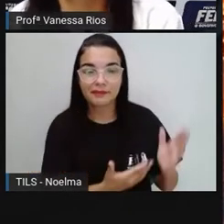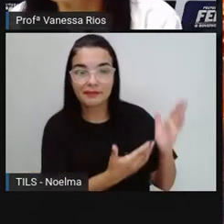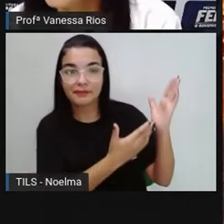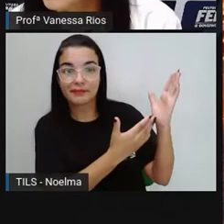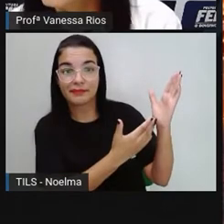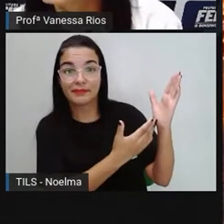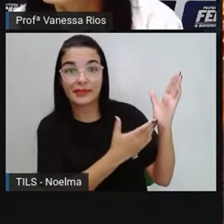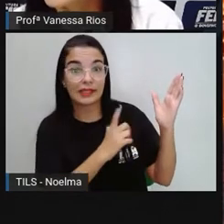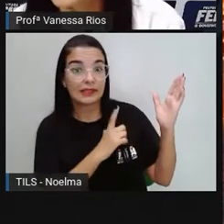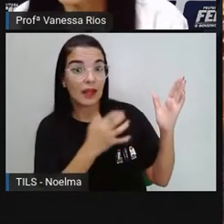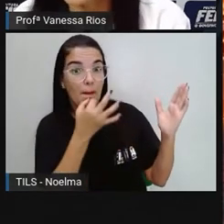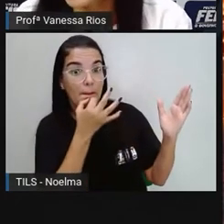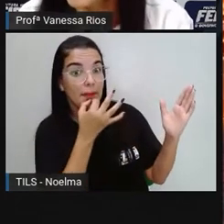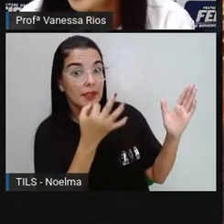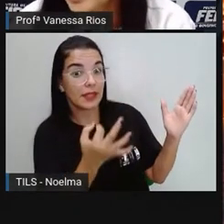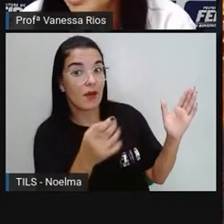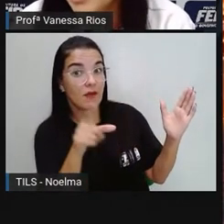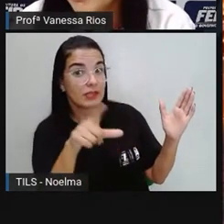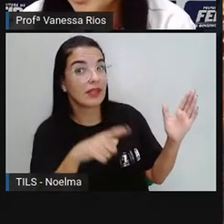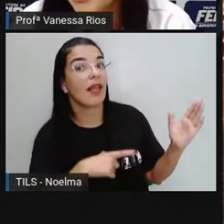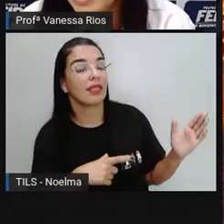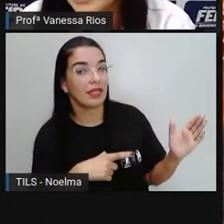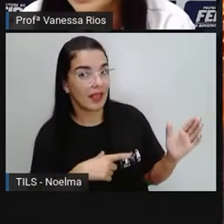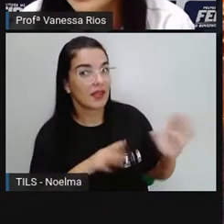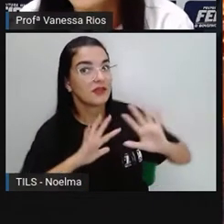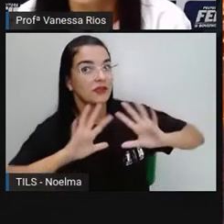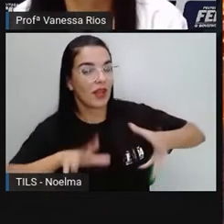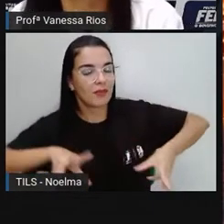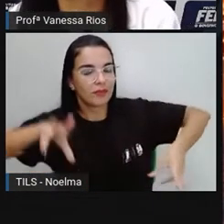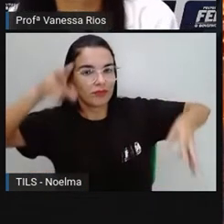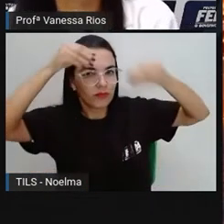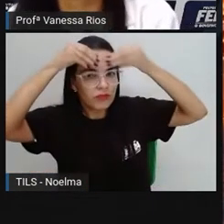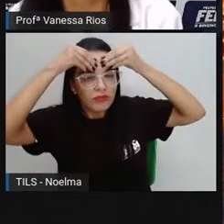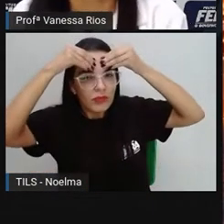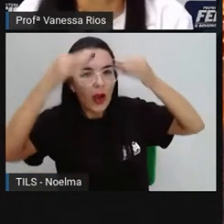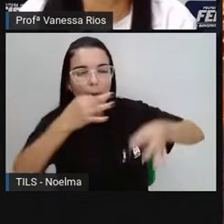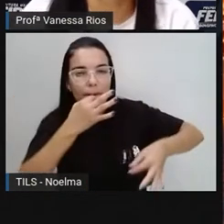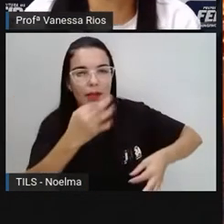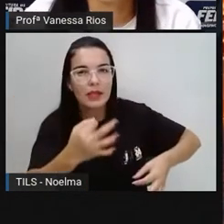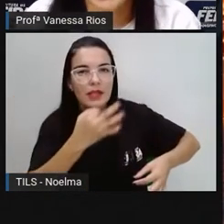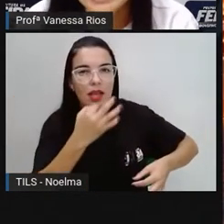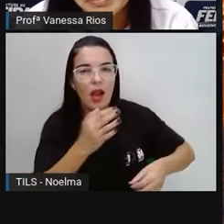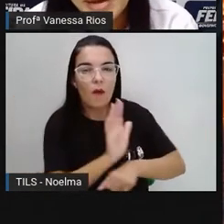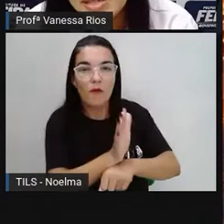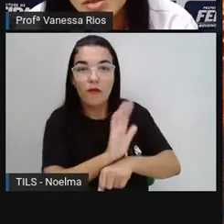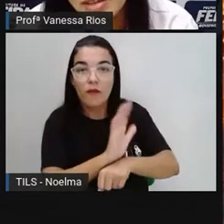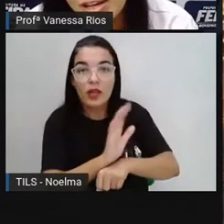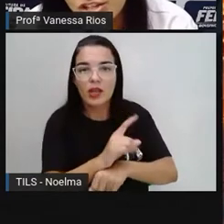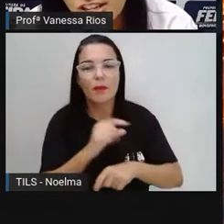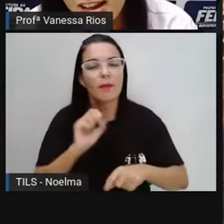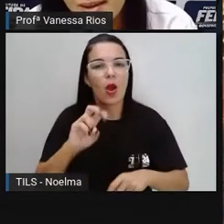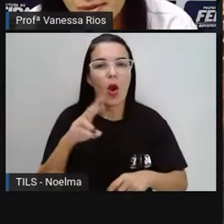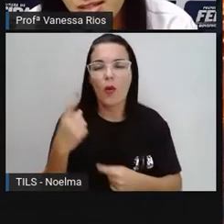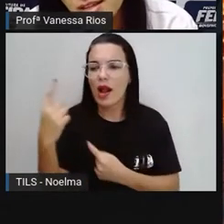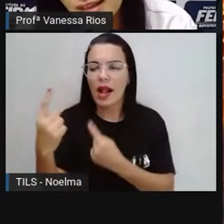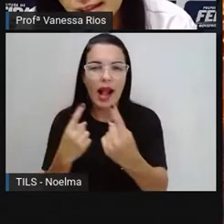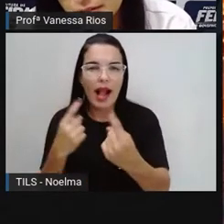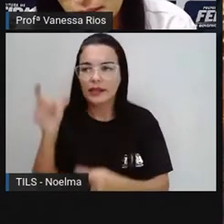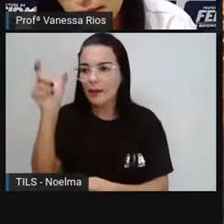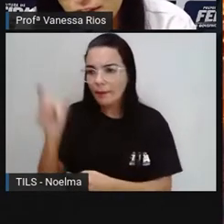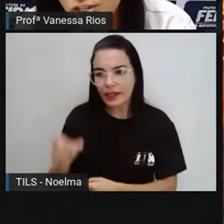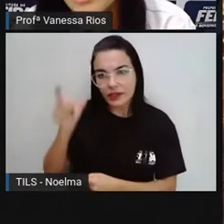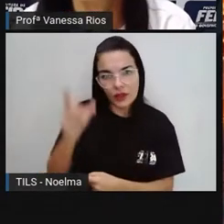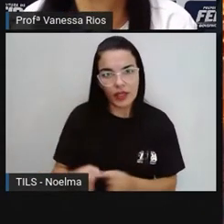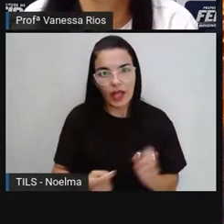nossa opinião. Você tem uma opinião formada aí sobre o filme ou sobre cada personagem representado